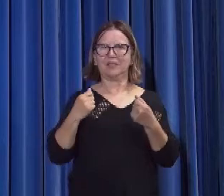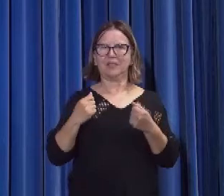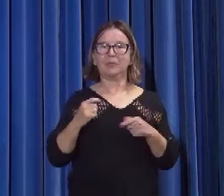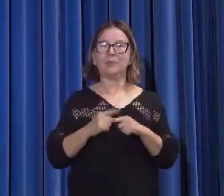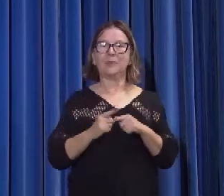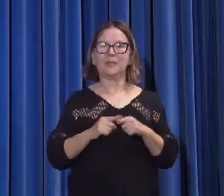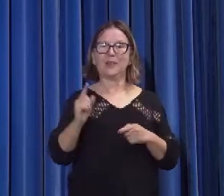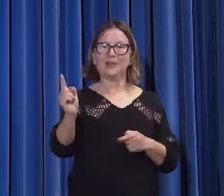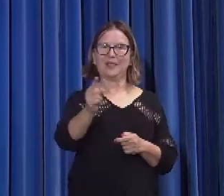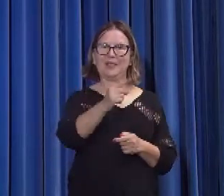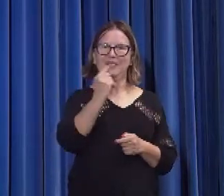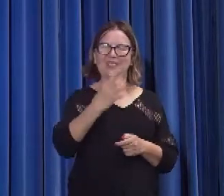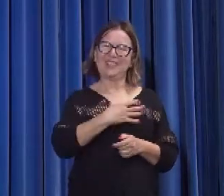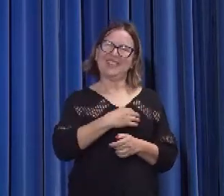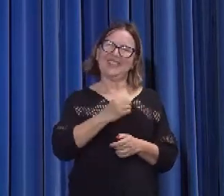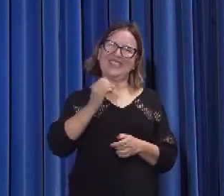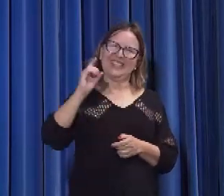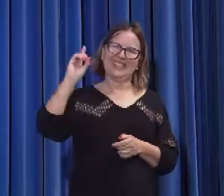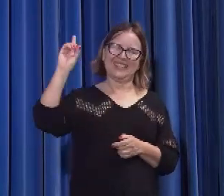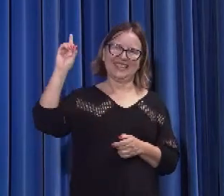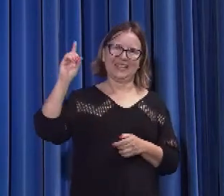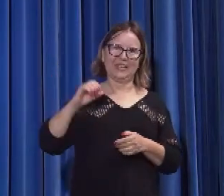e isso não é ruim.